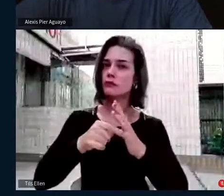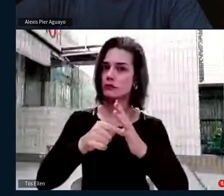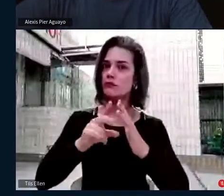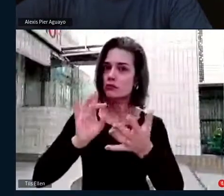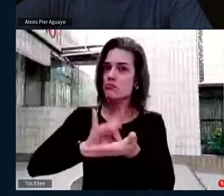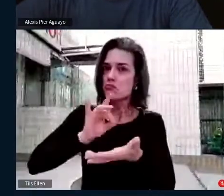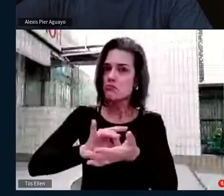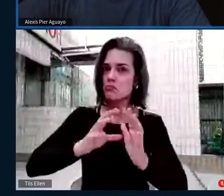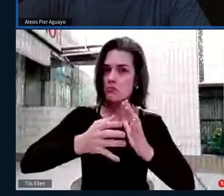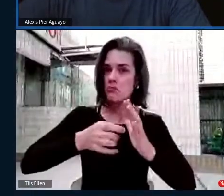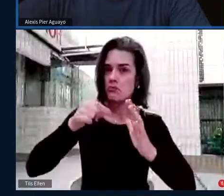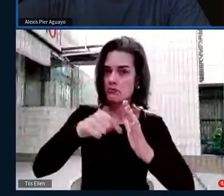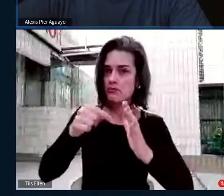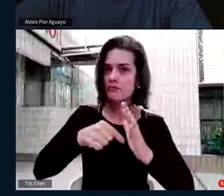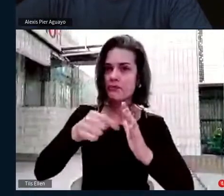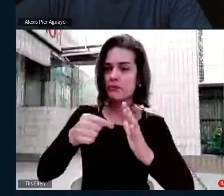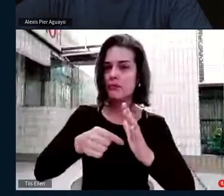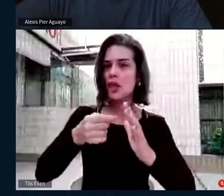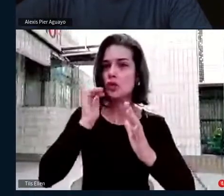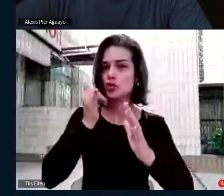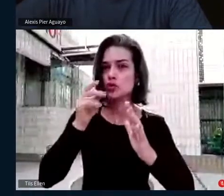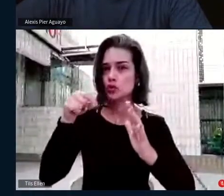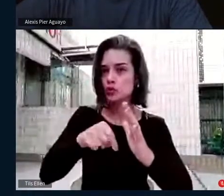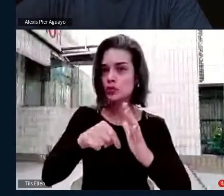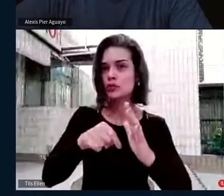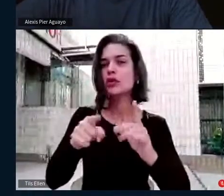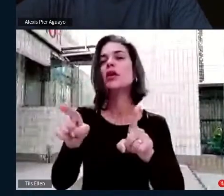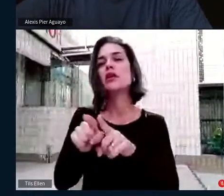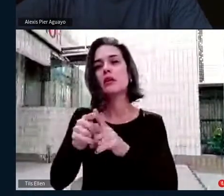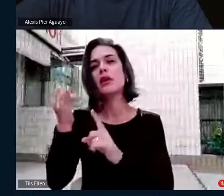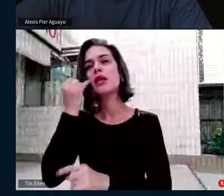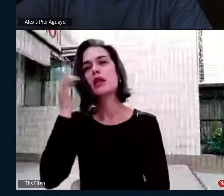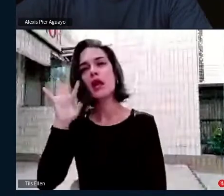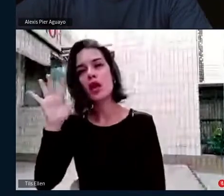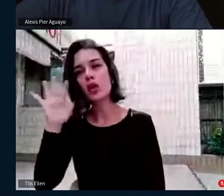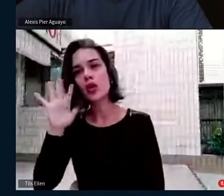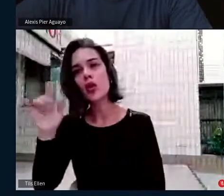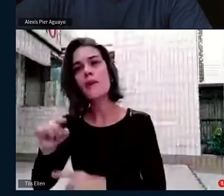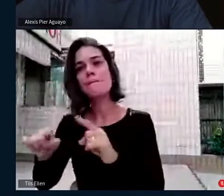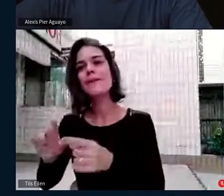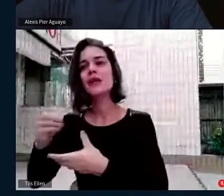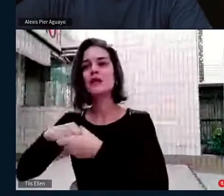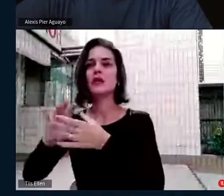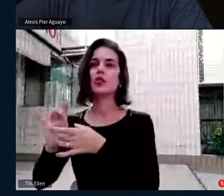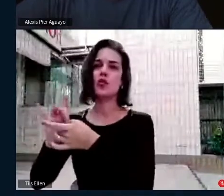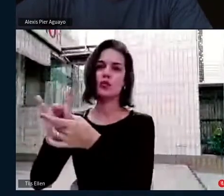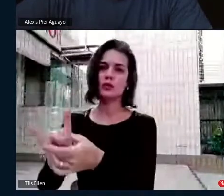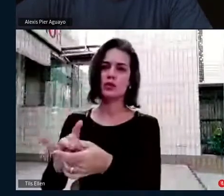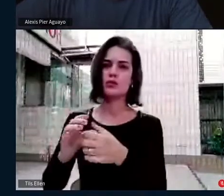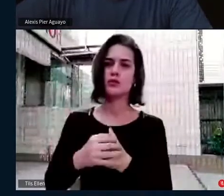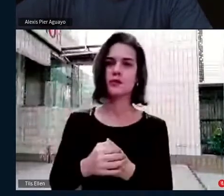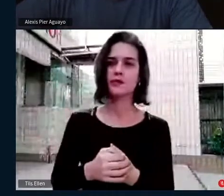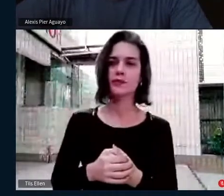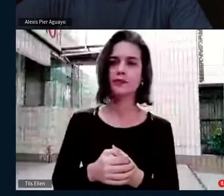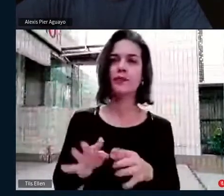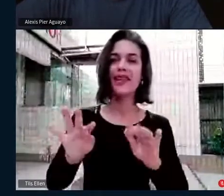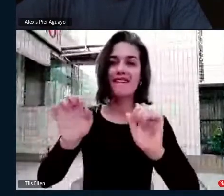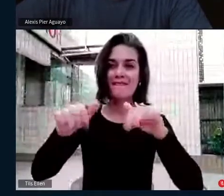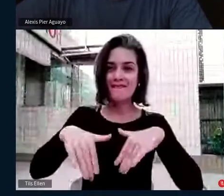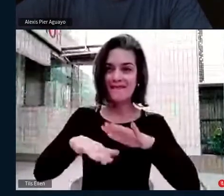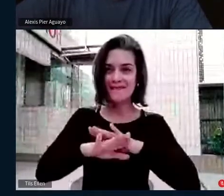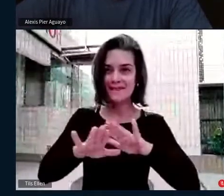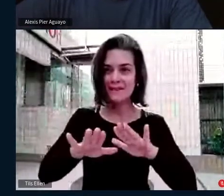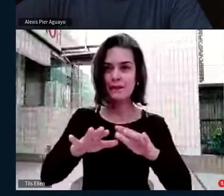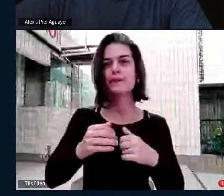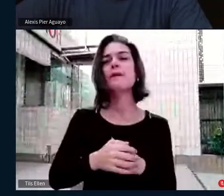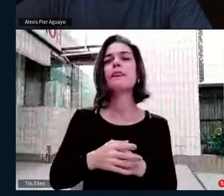ali, dessas narrativas, e sim ideológico mais ligado a esses contextos, tá? Fechando, eu acho que